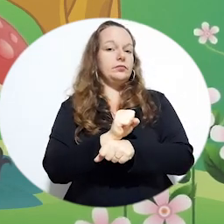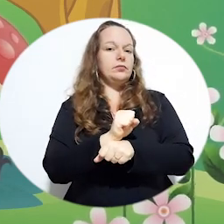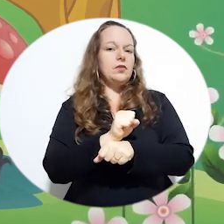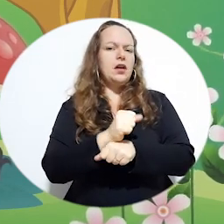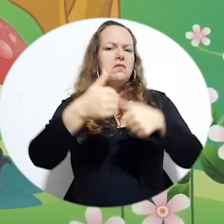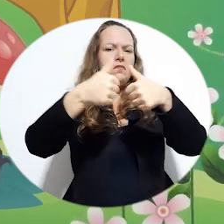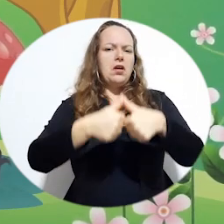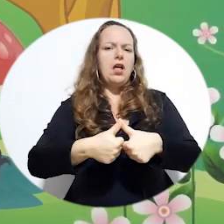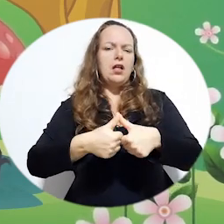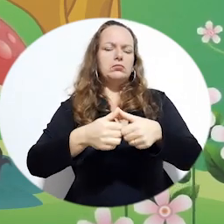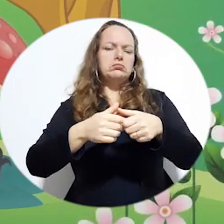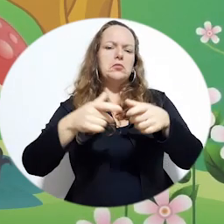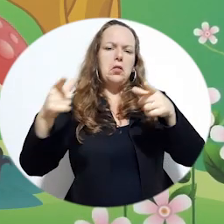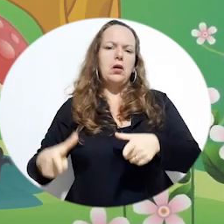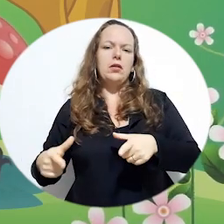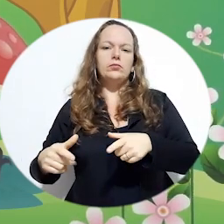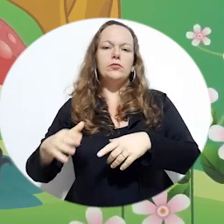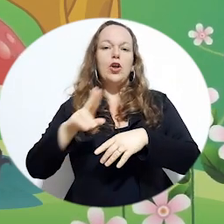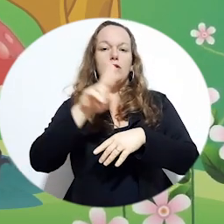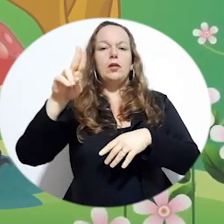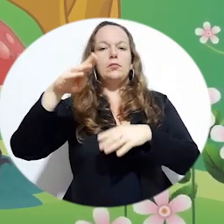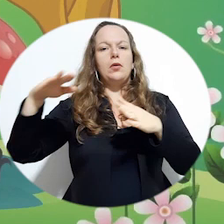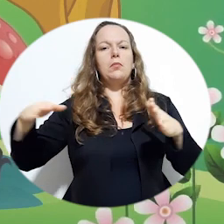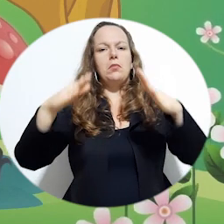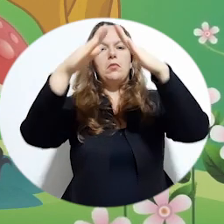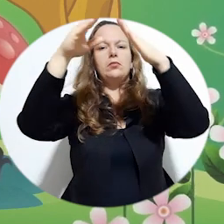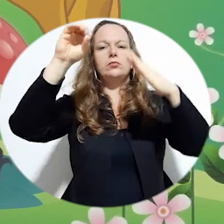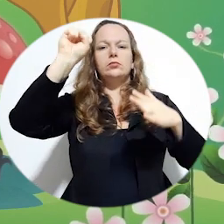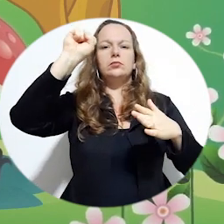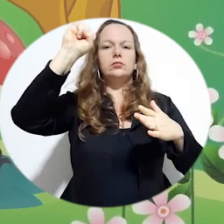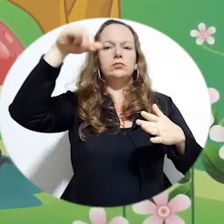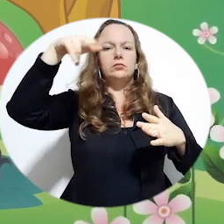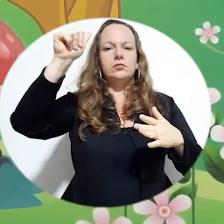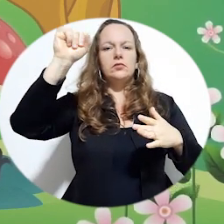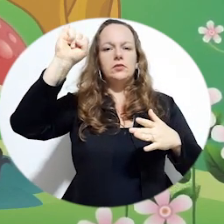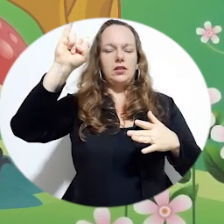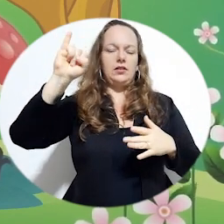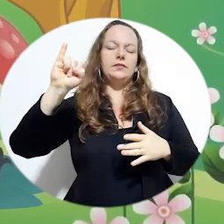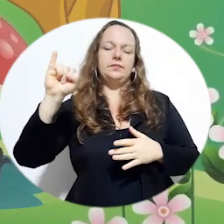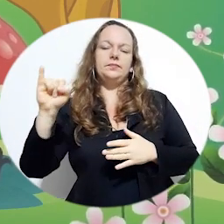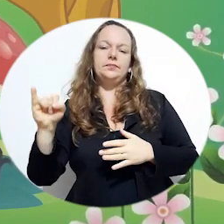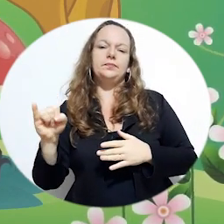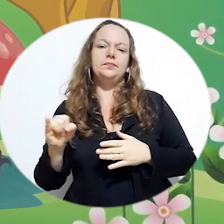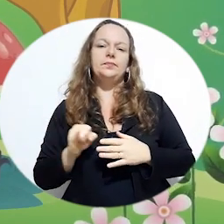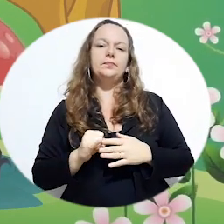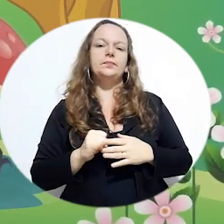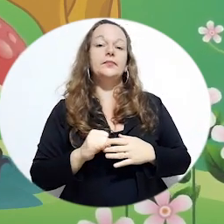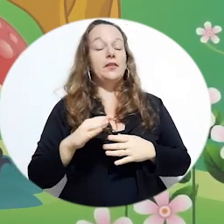num lugar chamado Monte Sinai. Repete com a tia, Monte Sinai, isso aí.